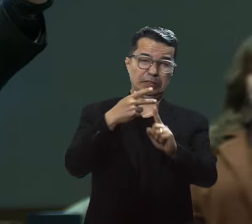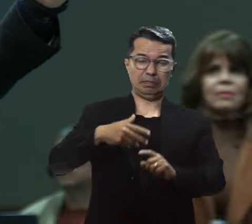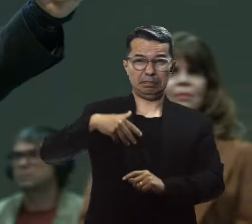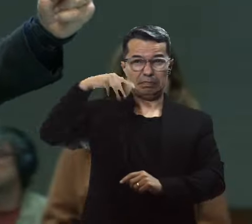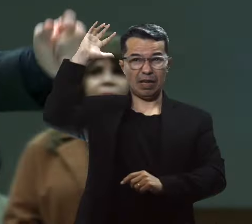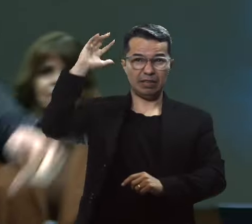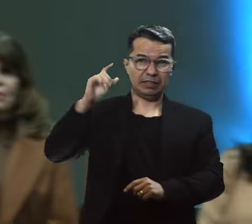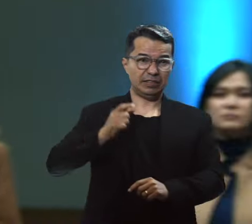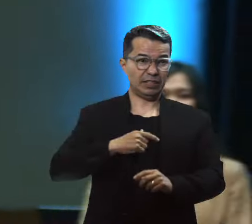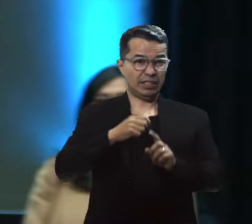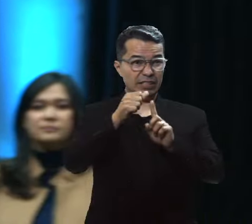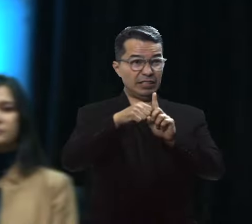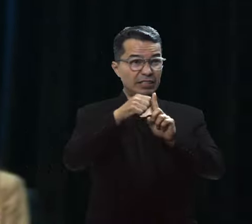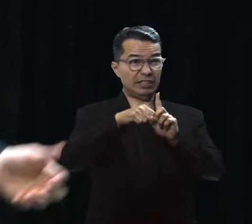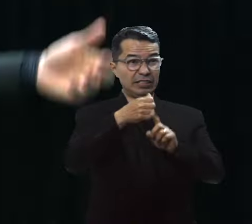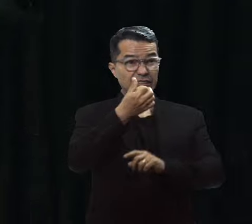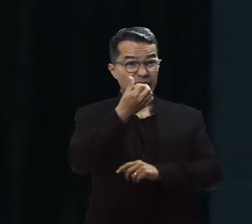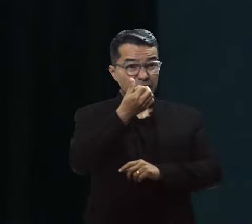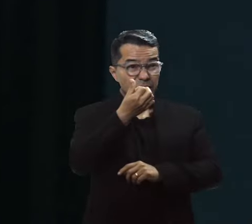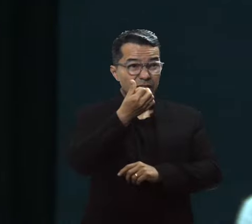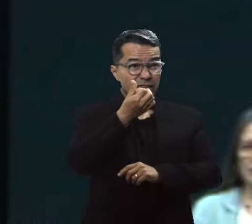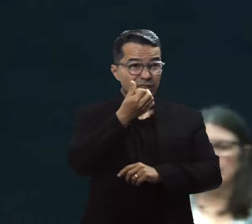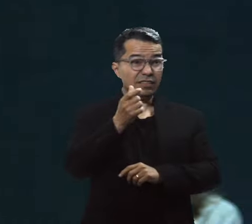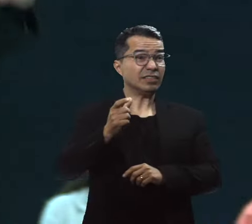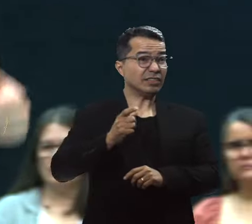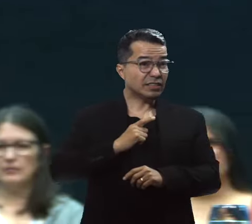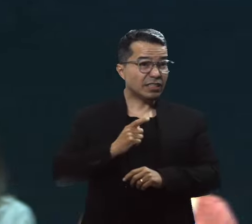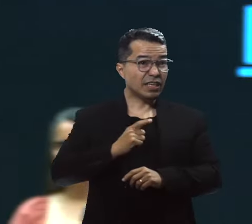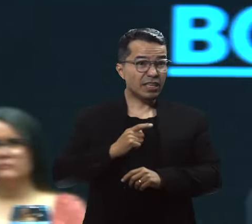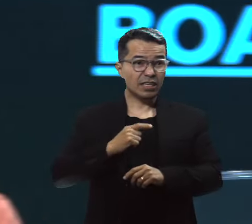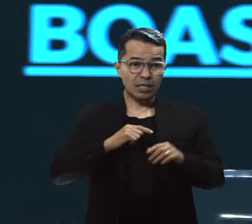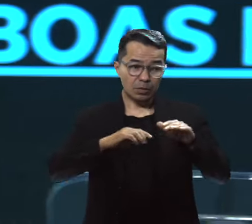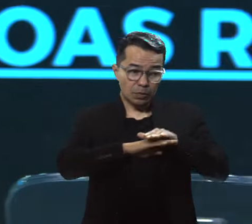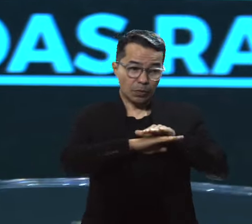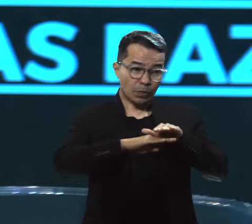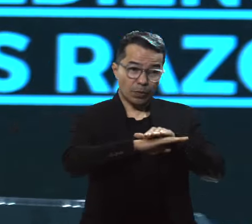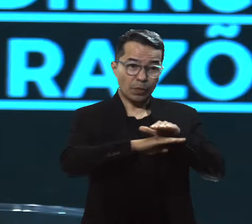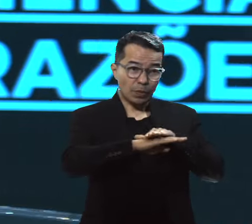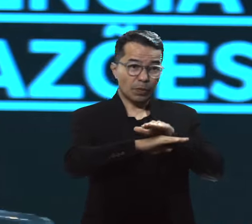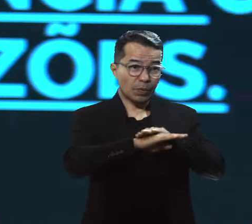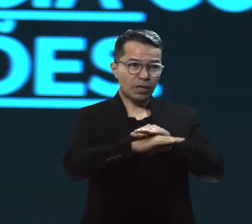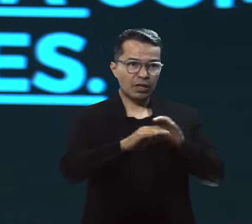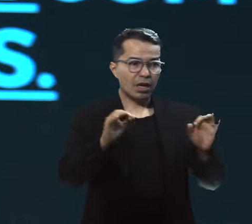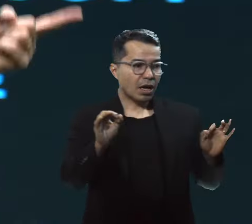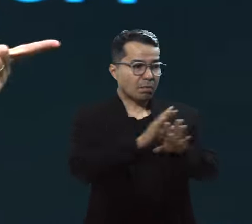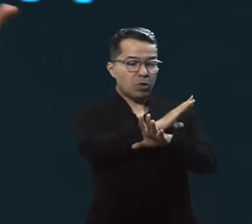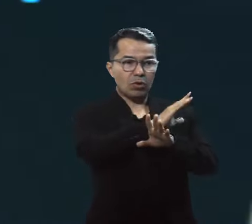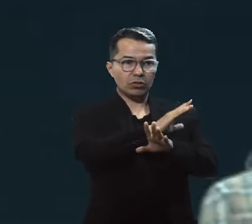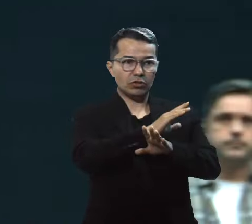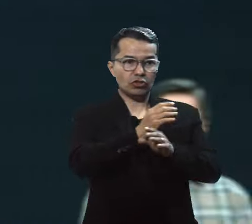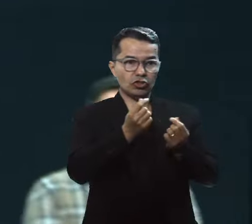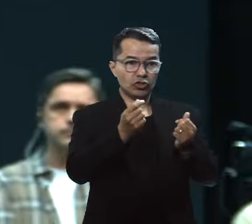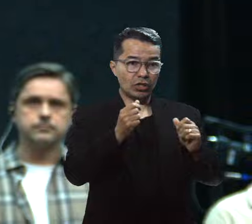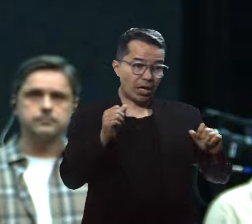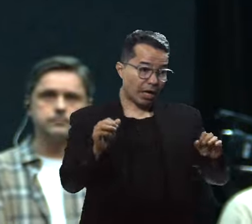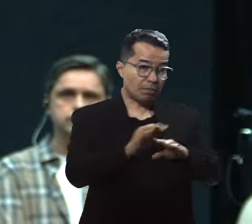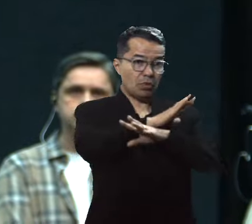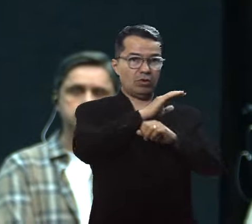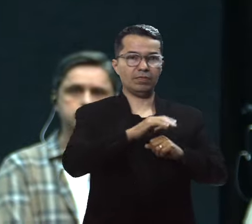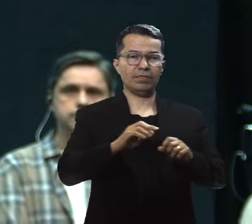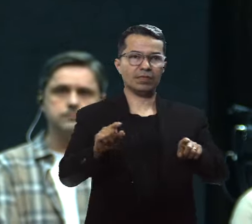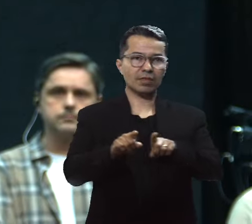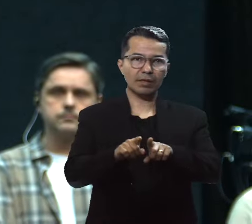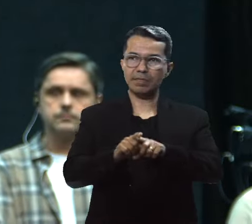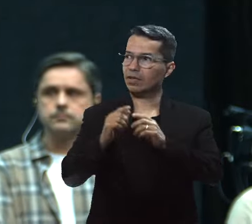fiquei 6 meses me sustentando com o que eu tinha arrecadado. Quando acabou 6 meses depois, a tia